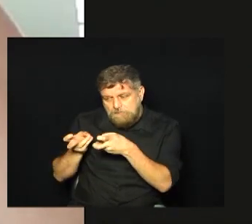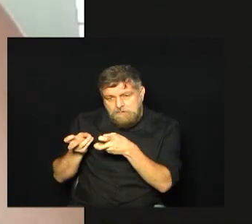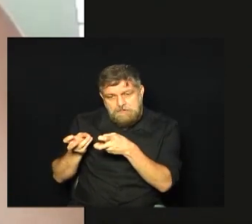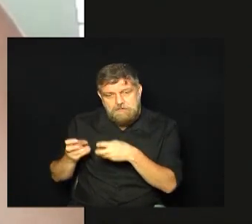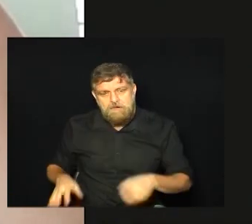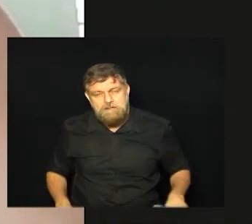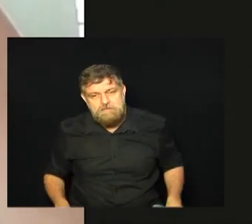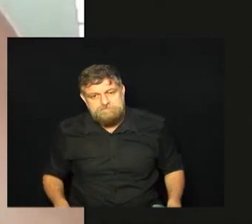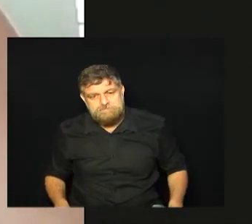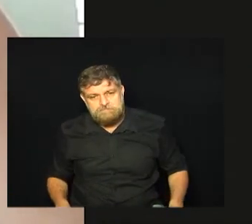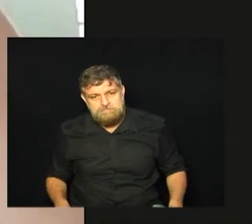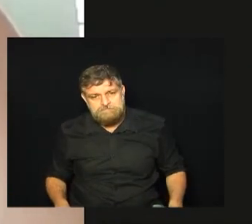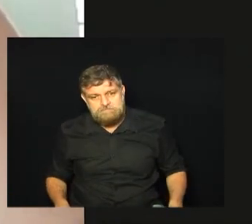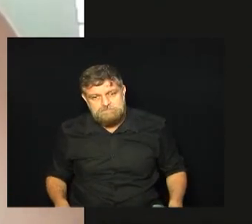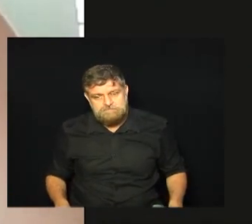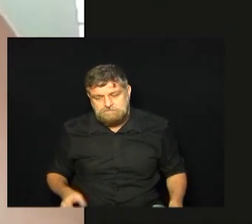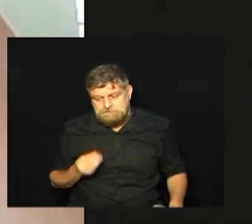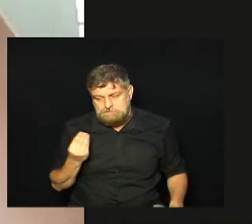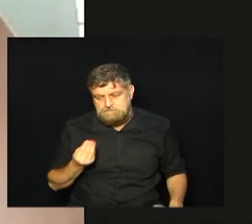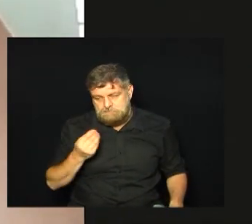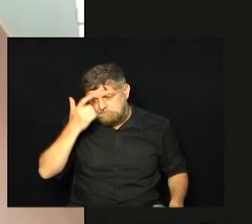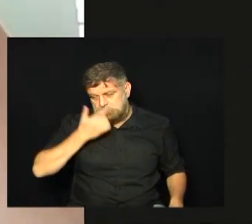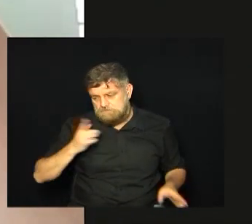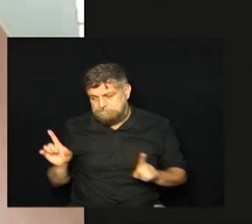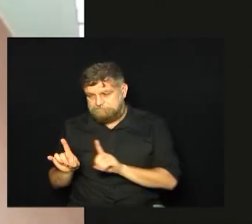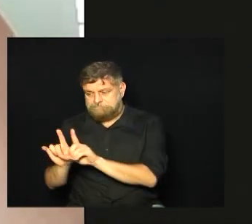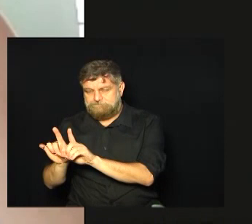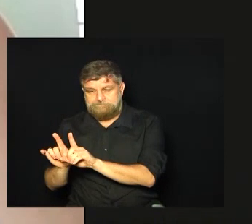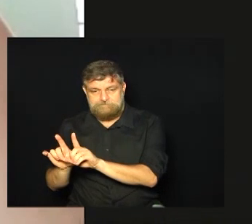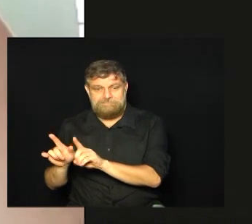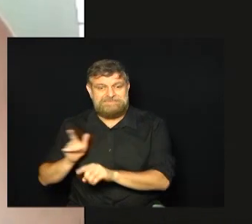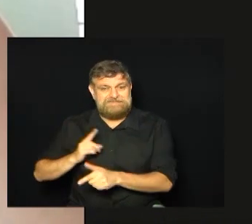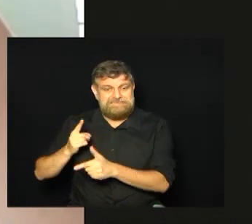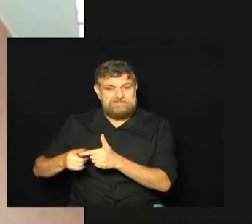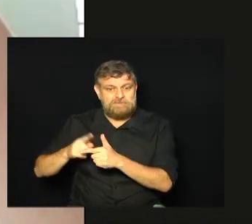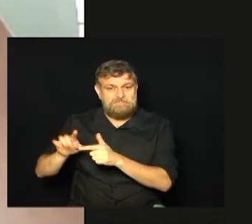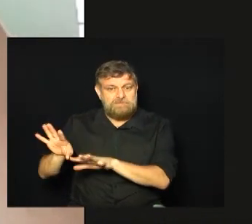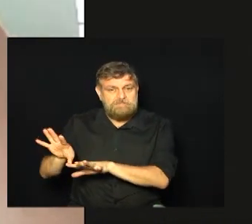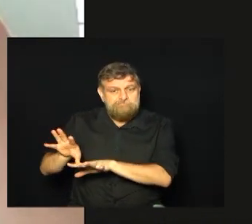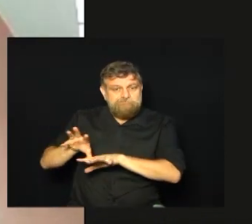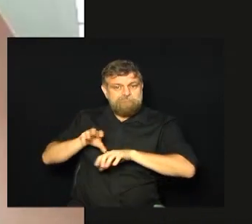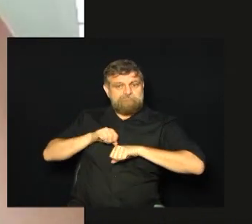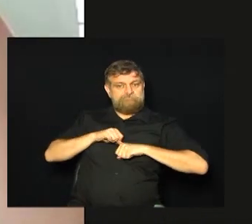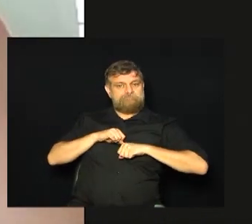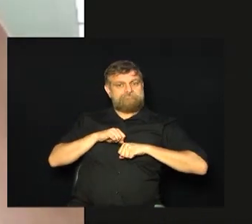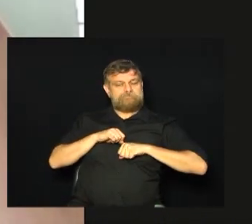e como todo codependente, né, o codependente traz o problema para si. E